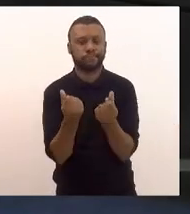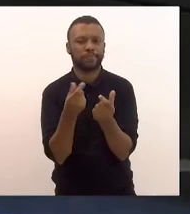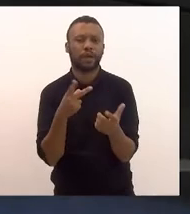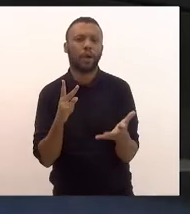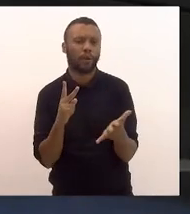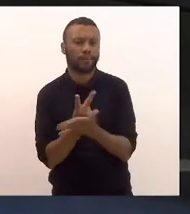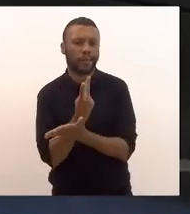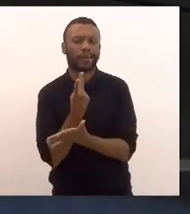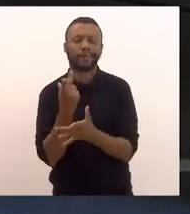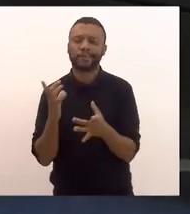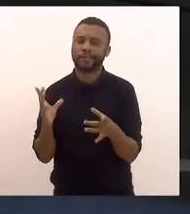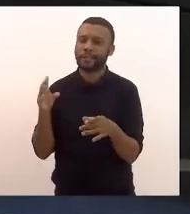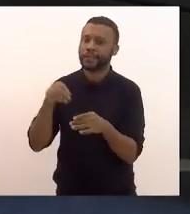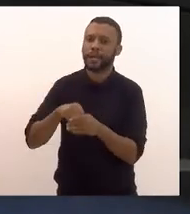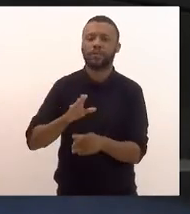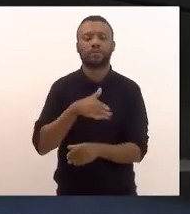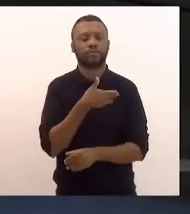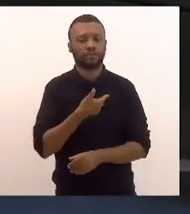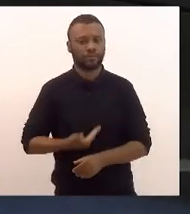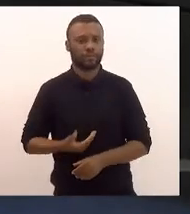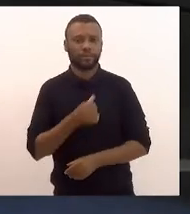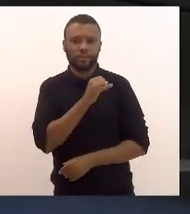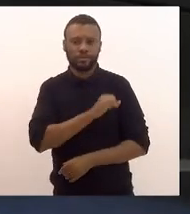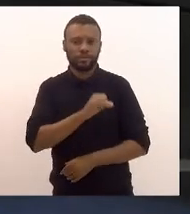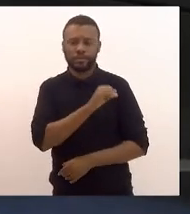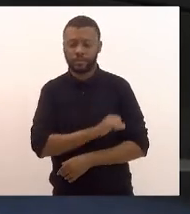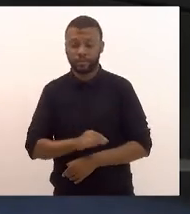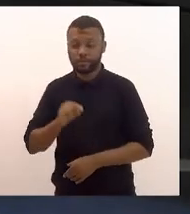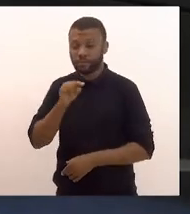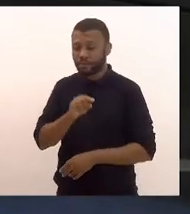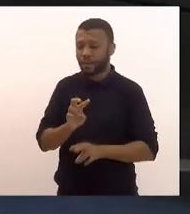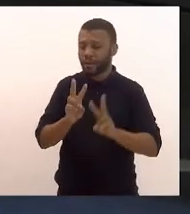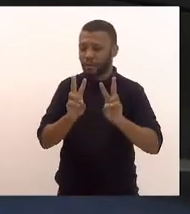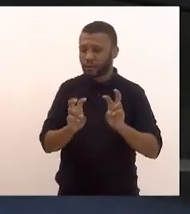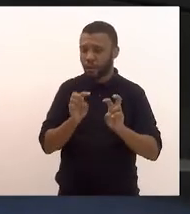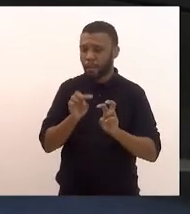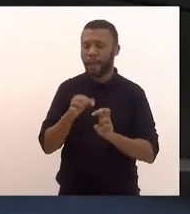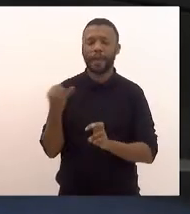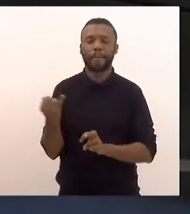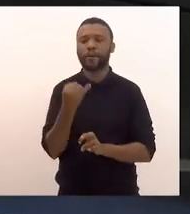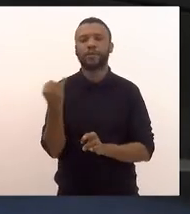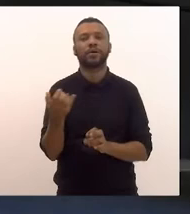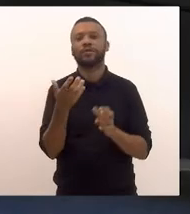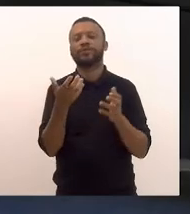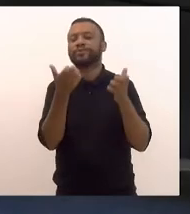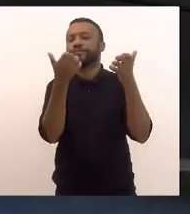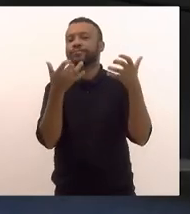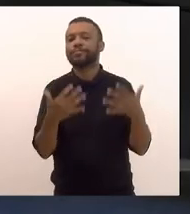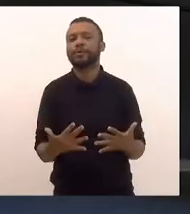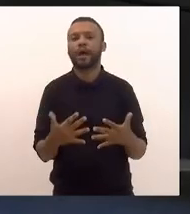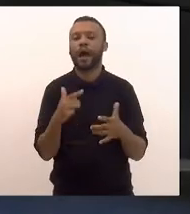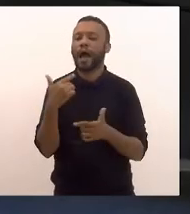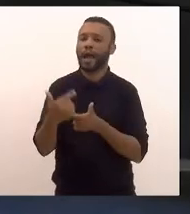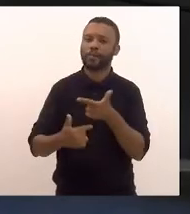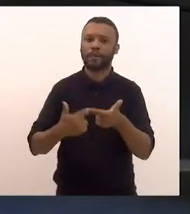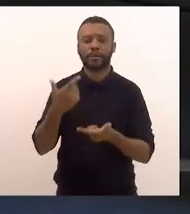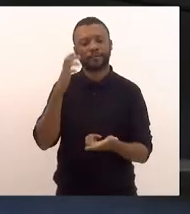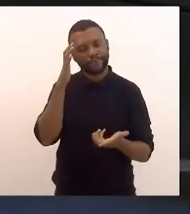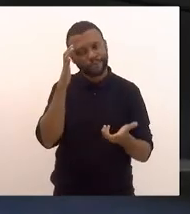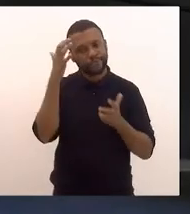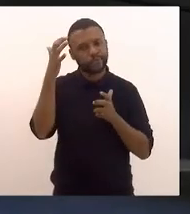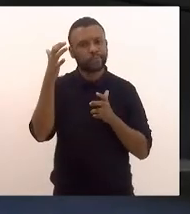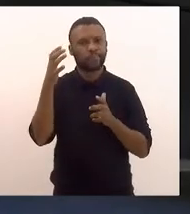atravessada por nosso estado nesse ponto importante destacar a atuação decisiva